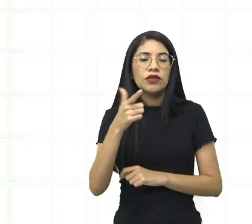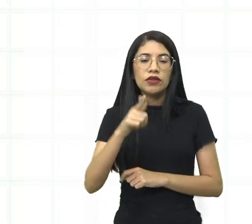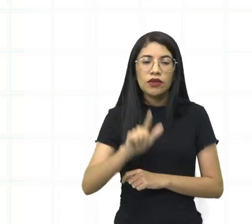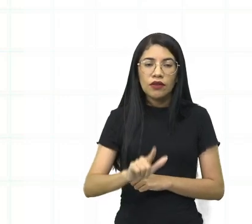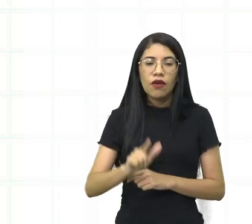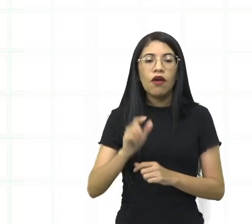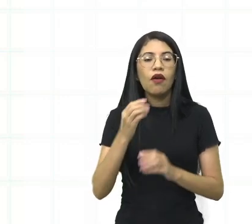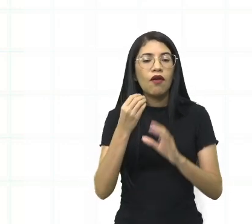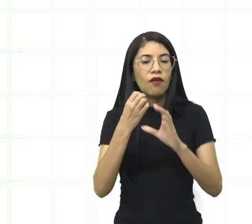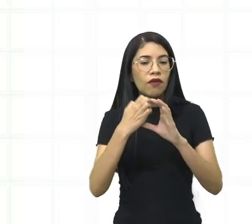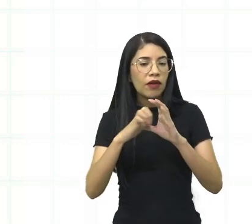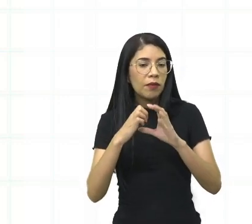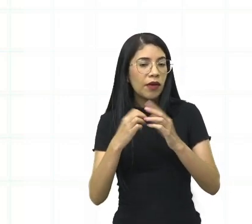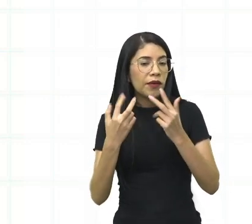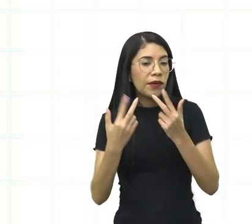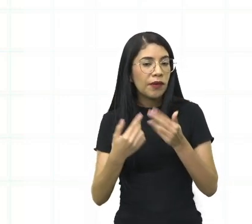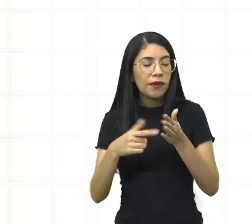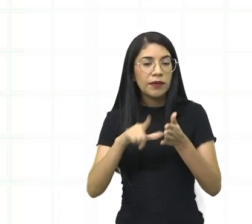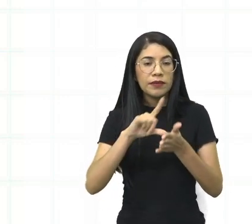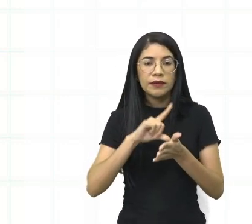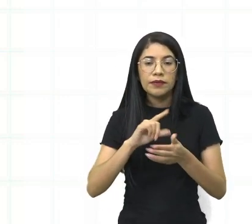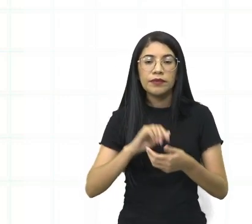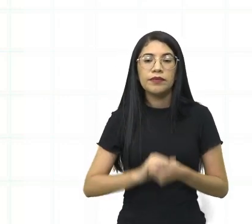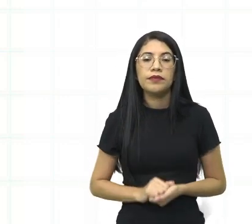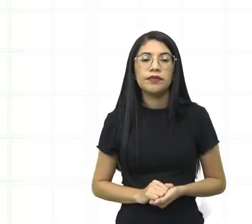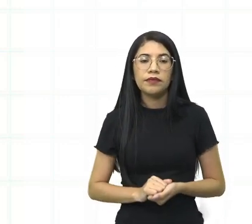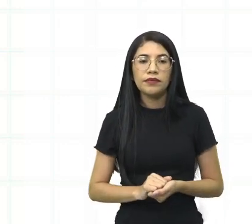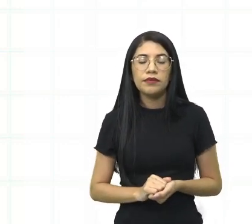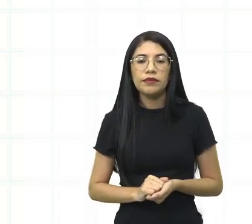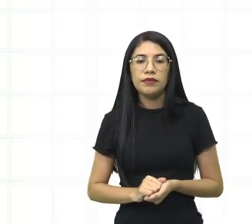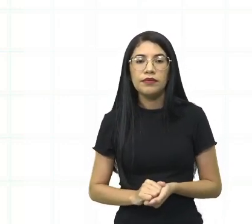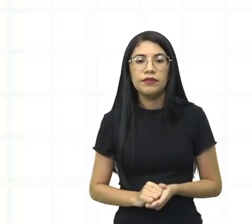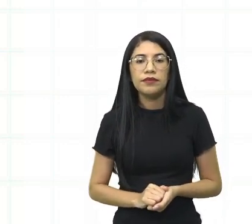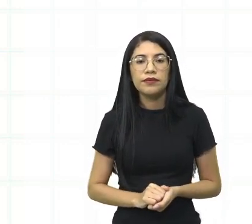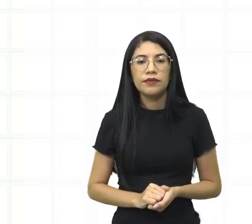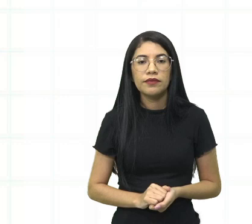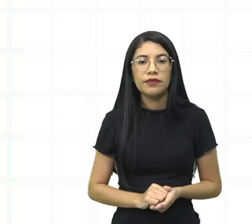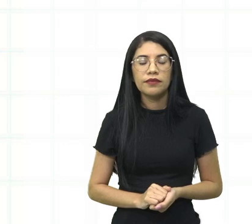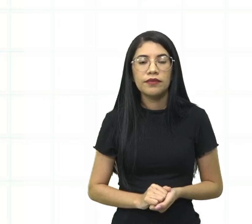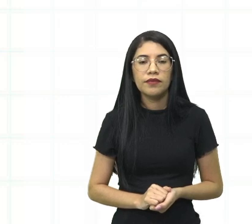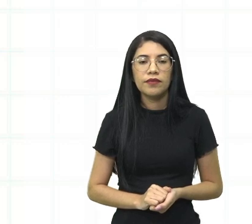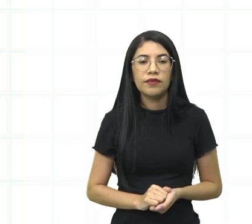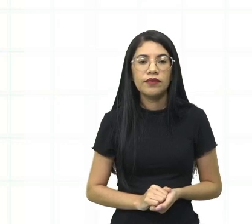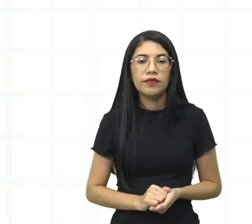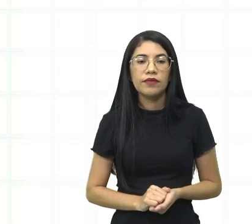mesmo e-mail. Próximo.